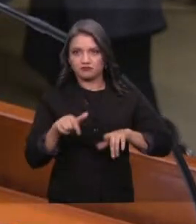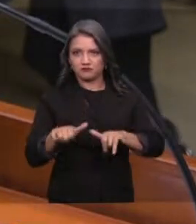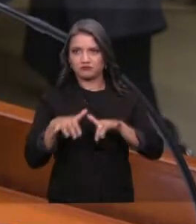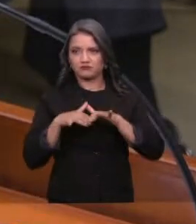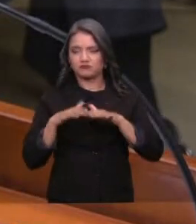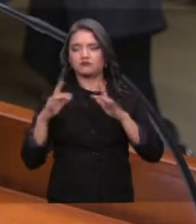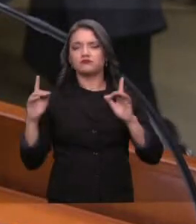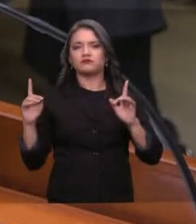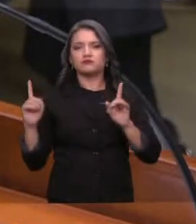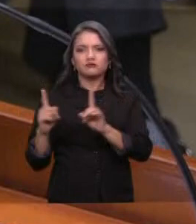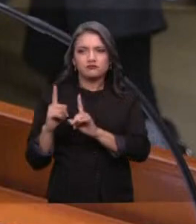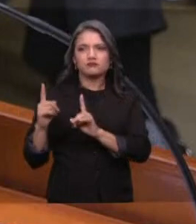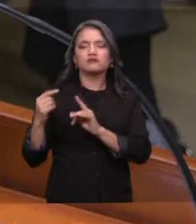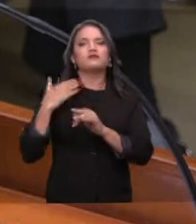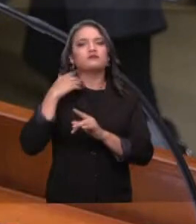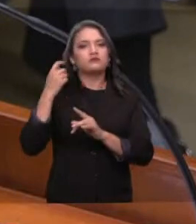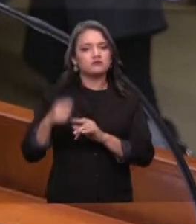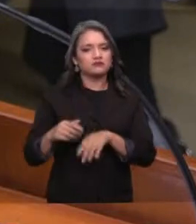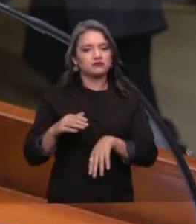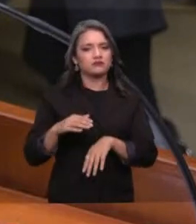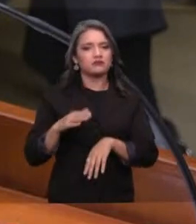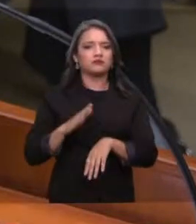custódia no prazo fixado.